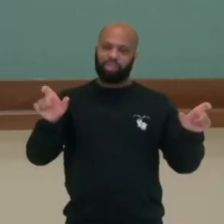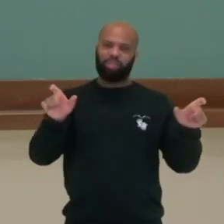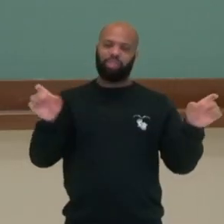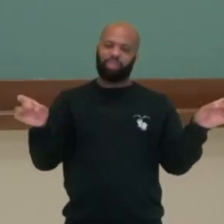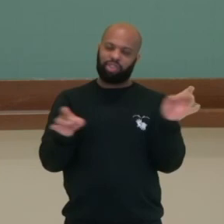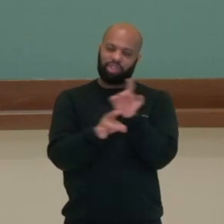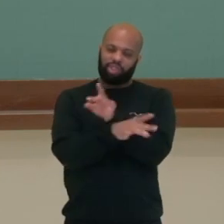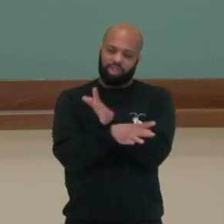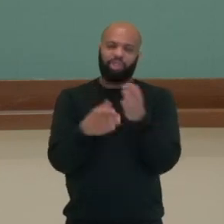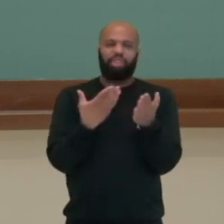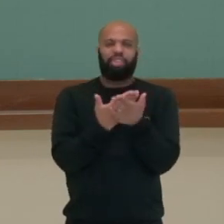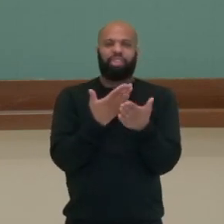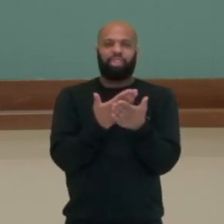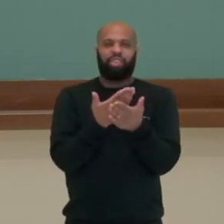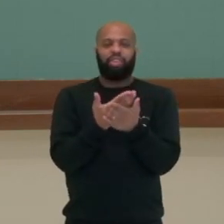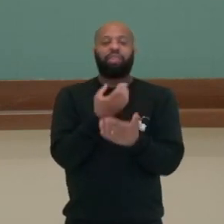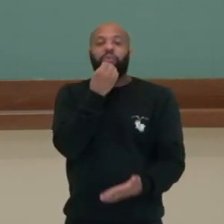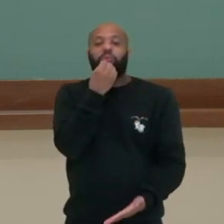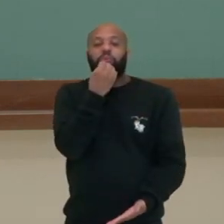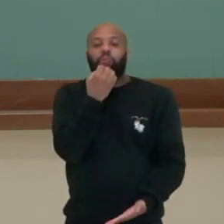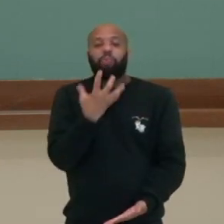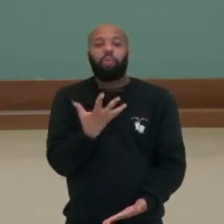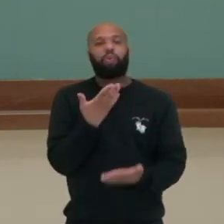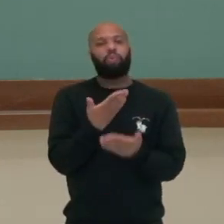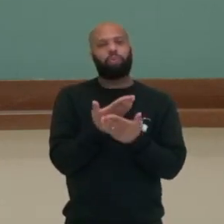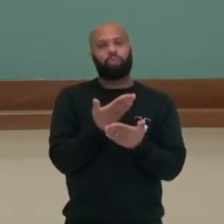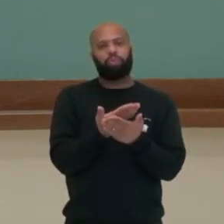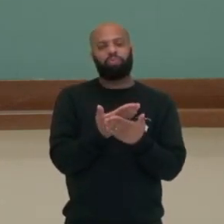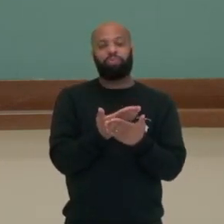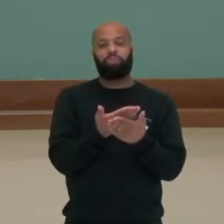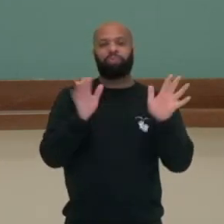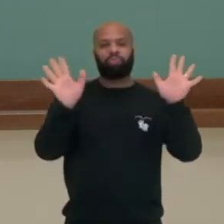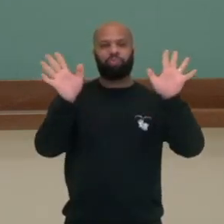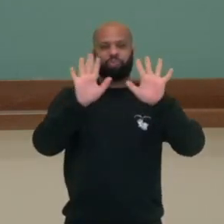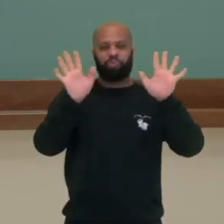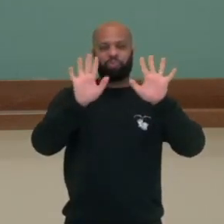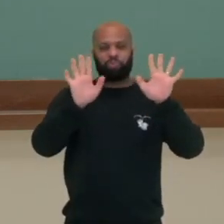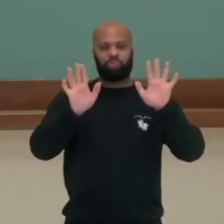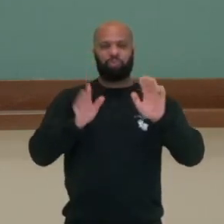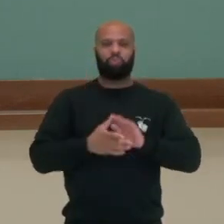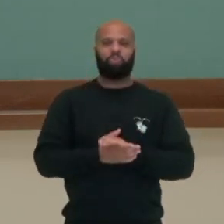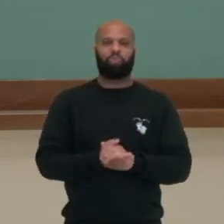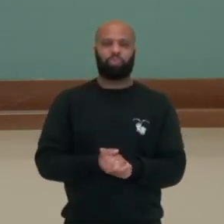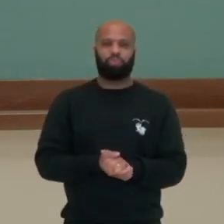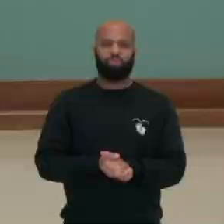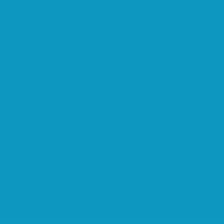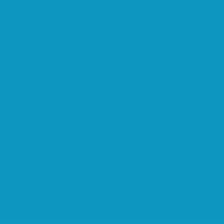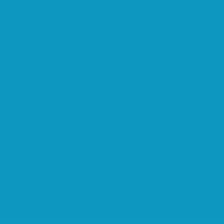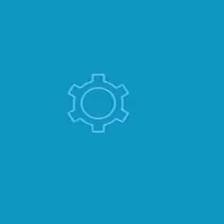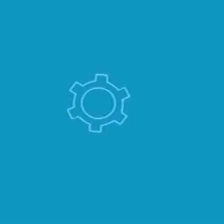por aqui nessa aula. Bons estudos para você. Tchau, povo!